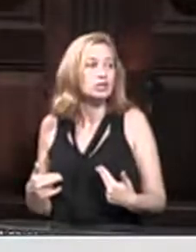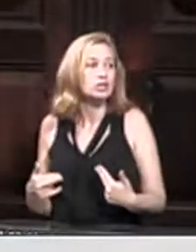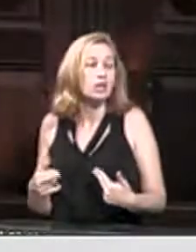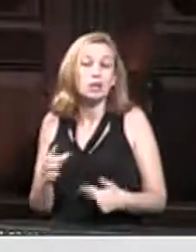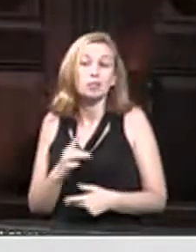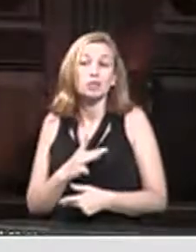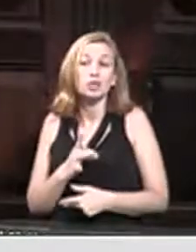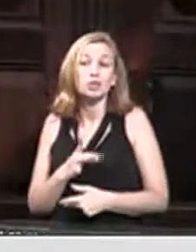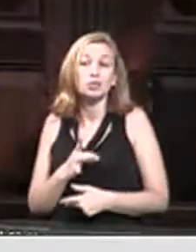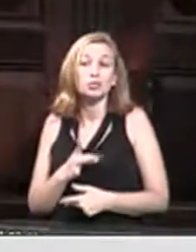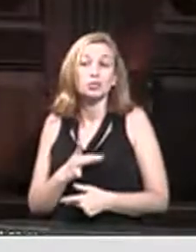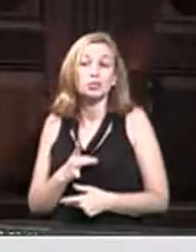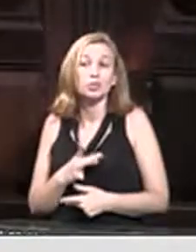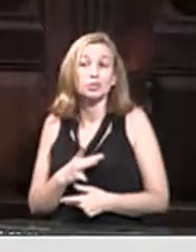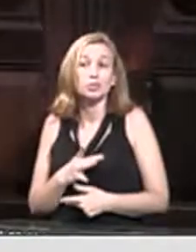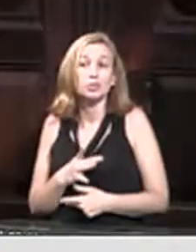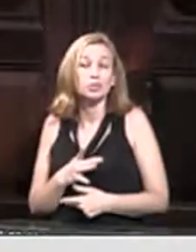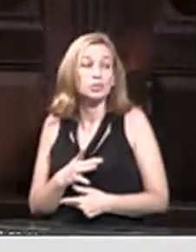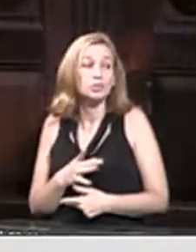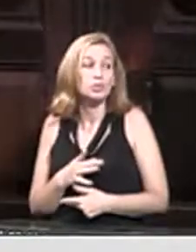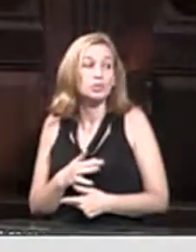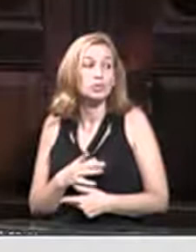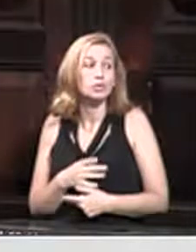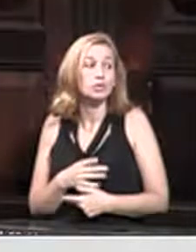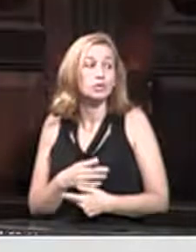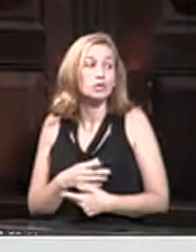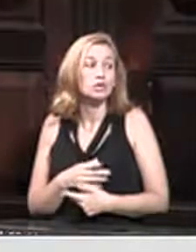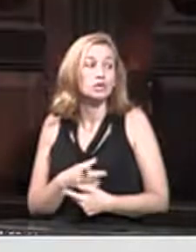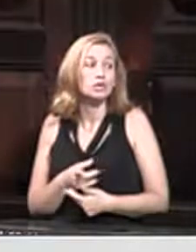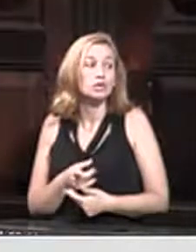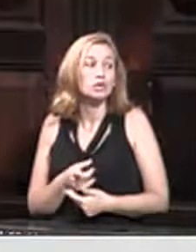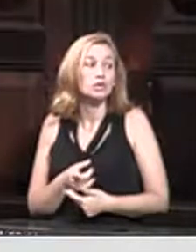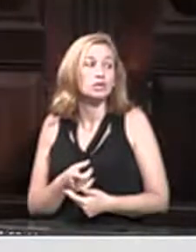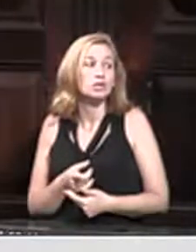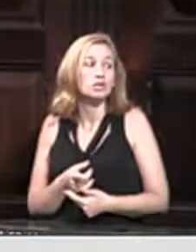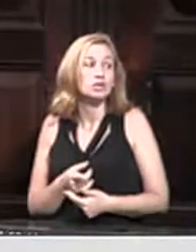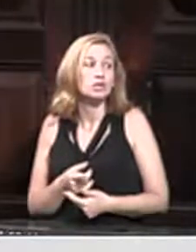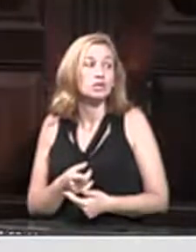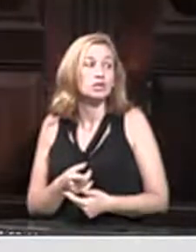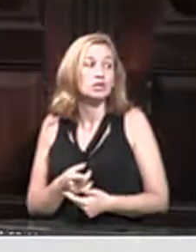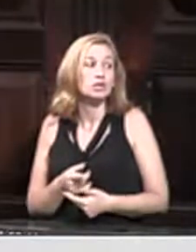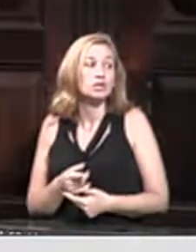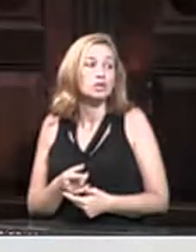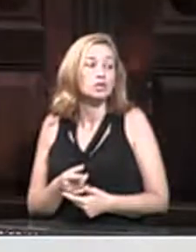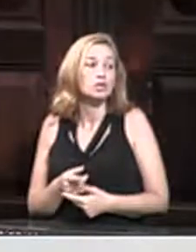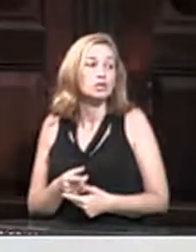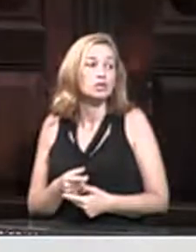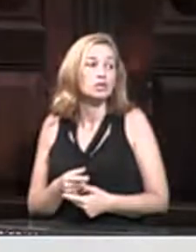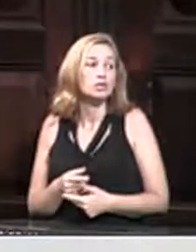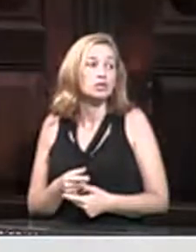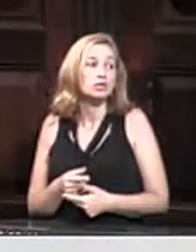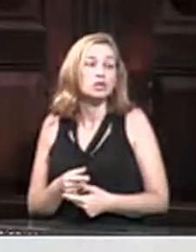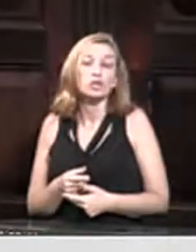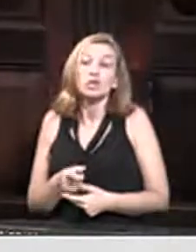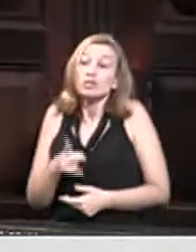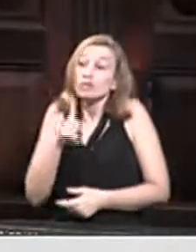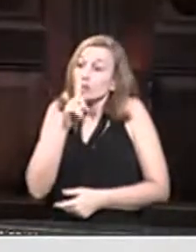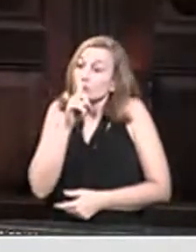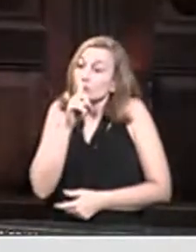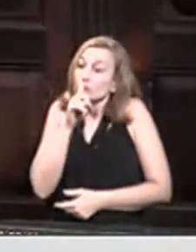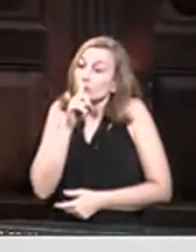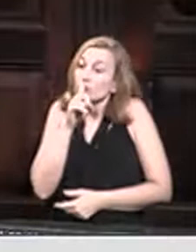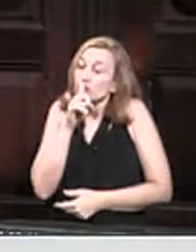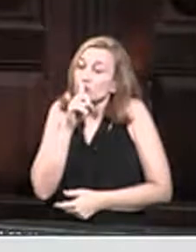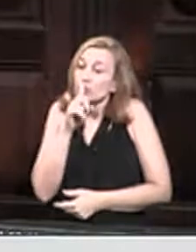temendo eventuais execrações da opinião pública, muitos se acovardam, não